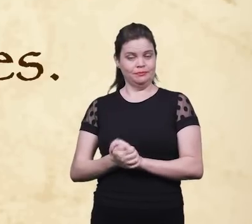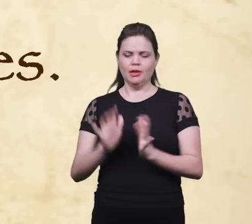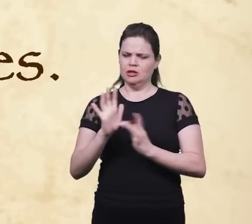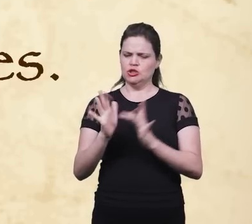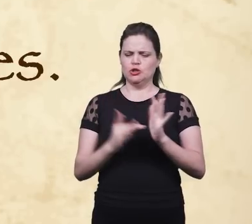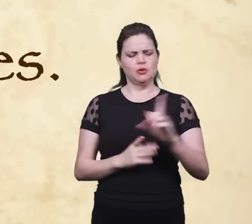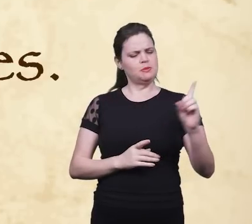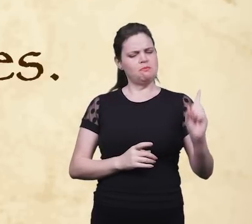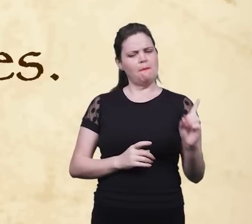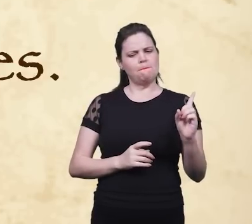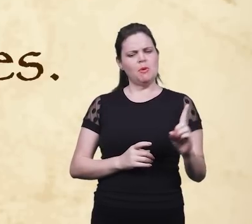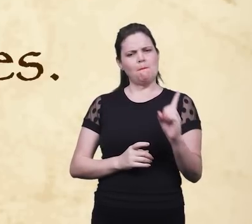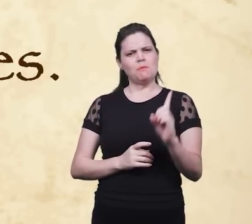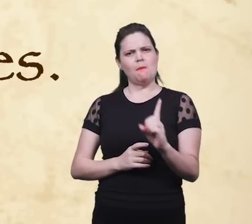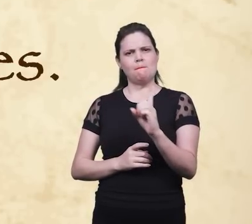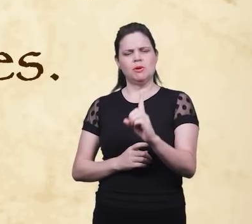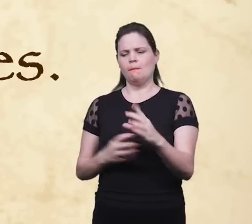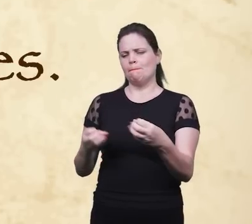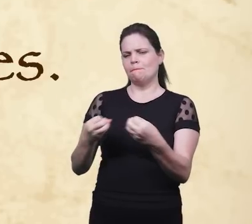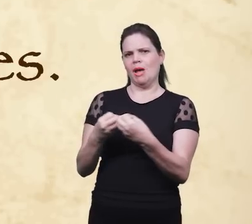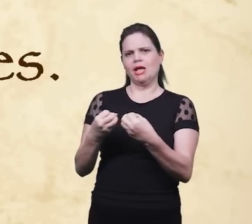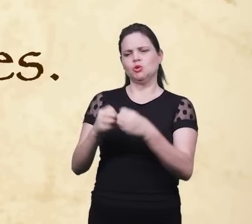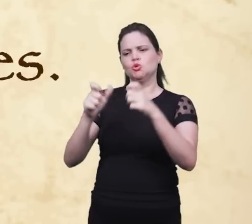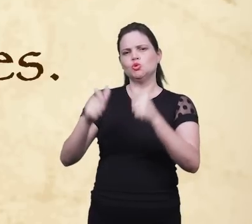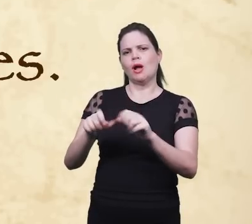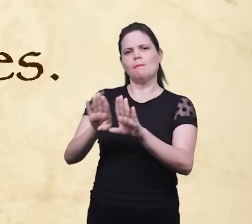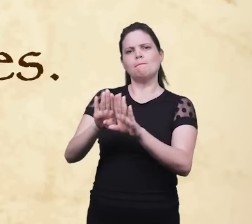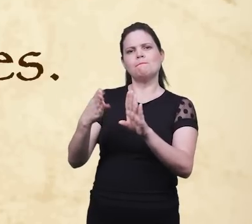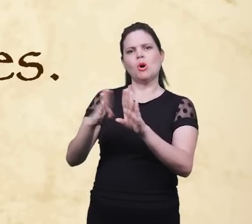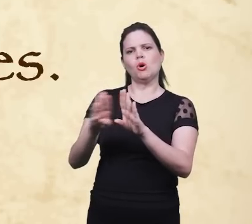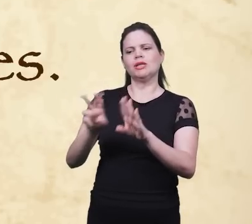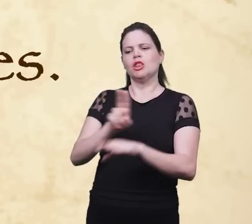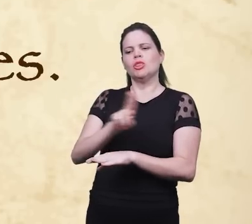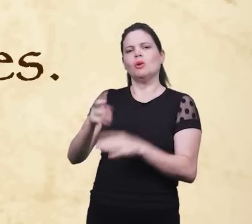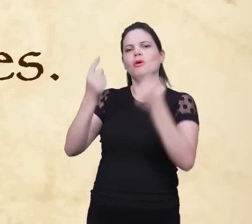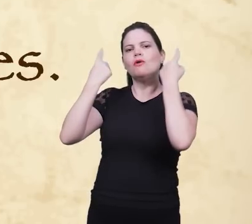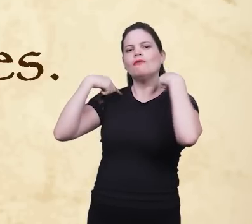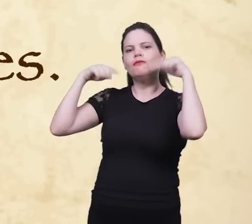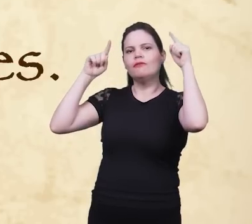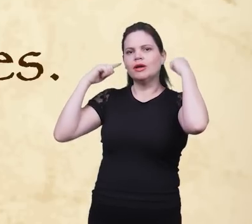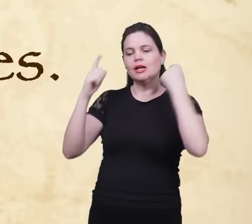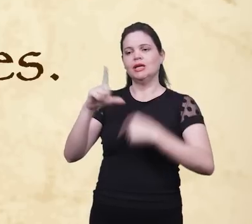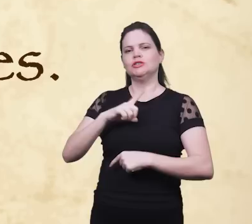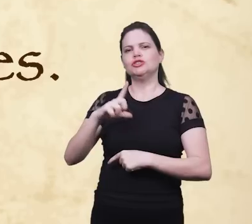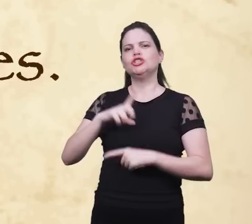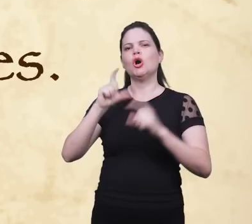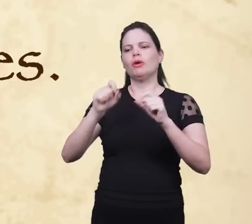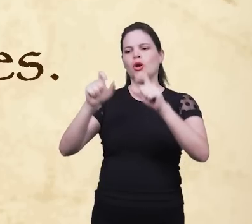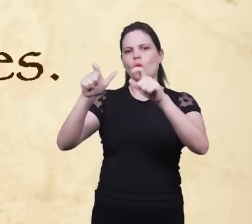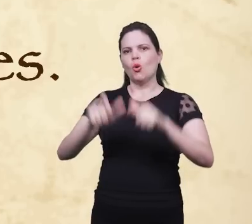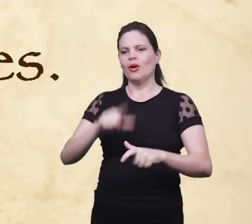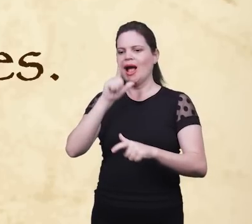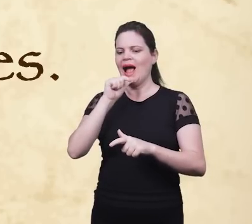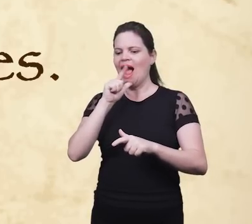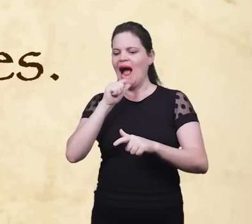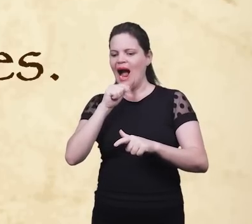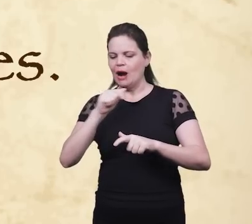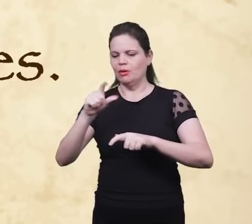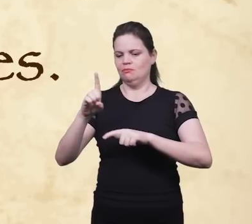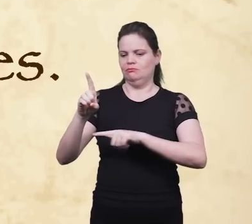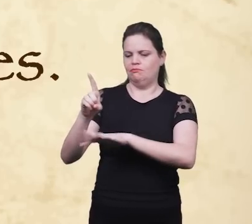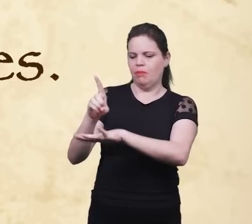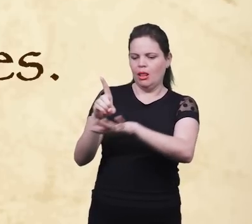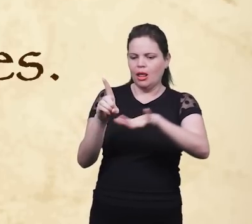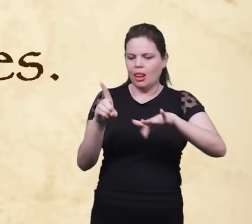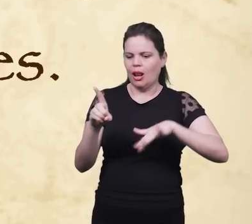em Jerusalém há, próximo à porta das ovelhas, um tanque, chamado em hebreu Betesda, o qual tem